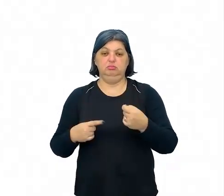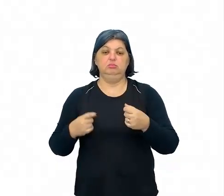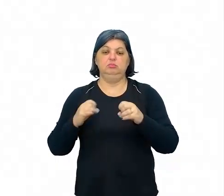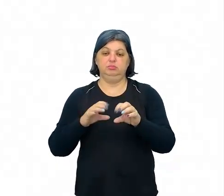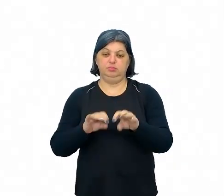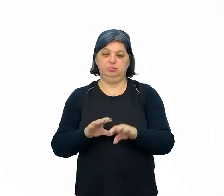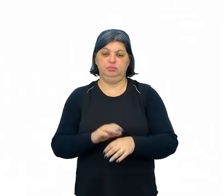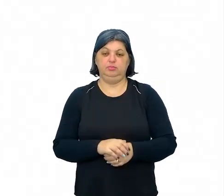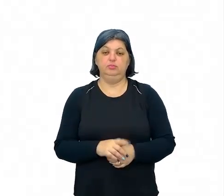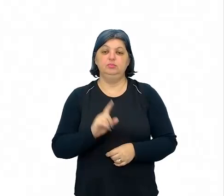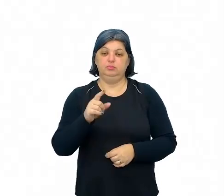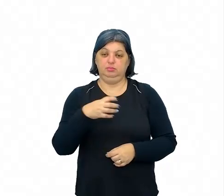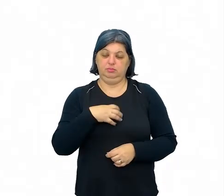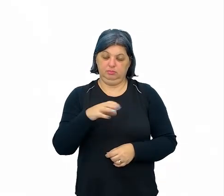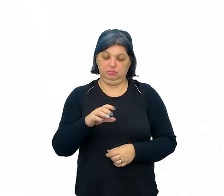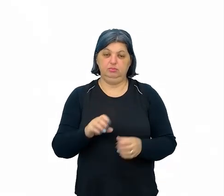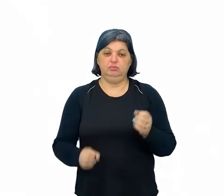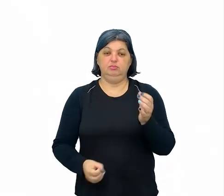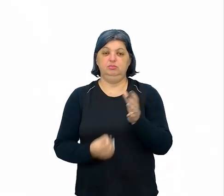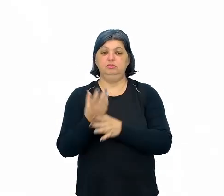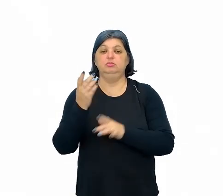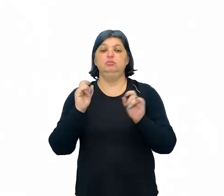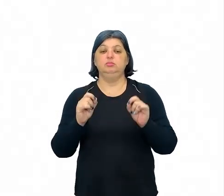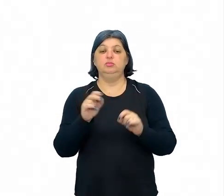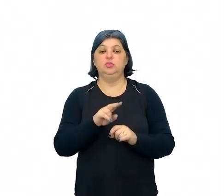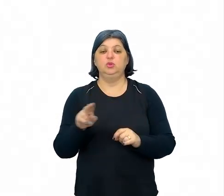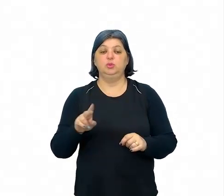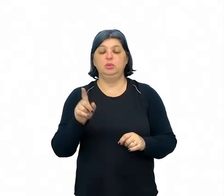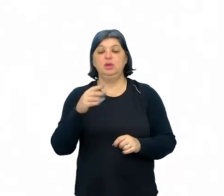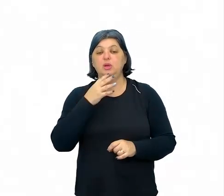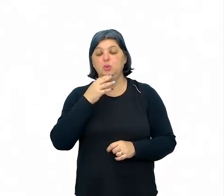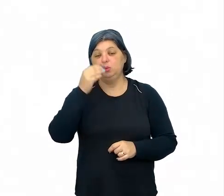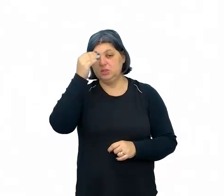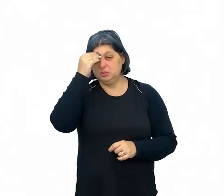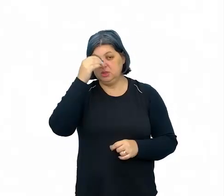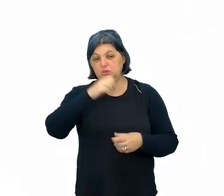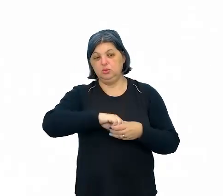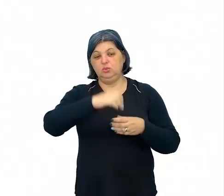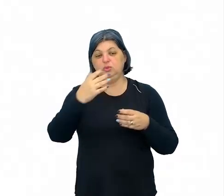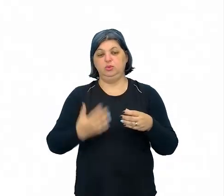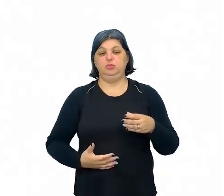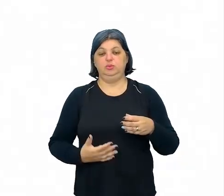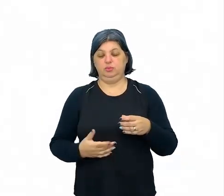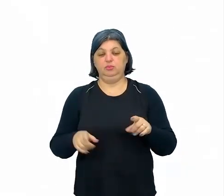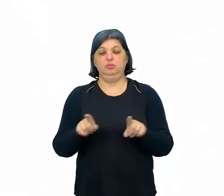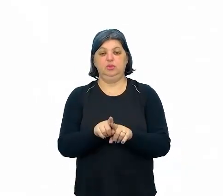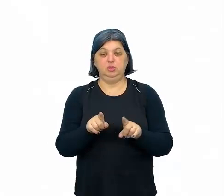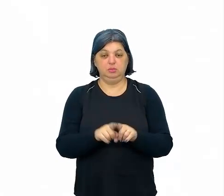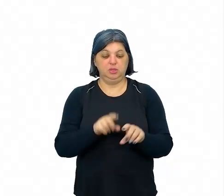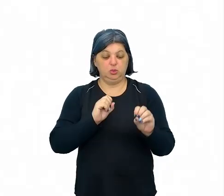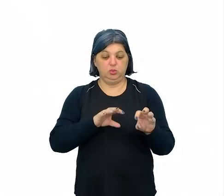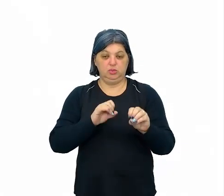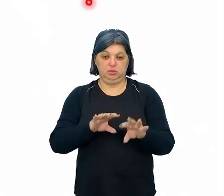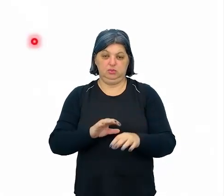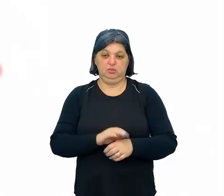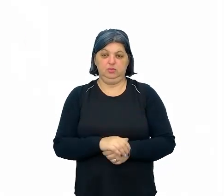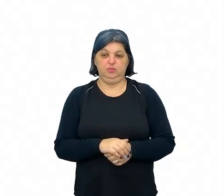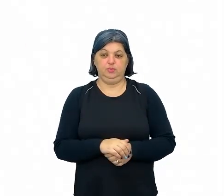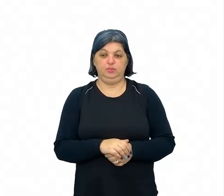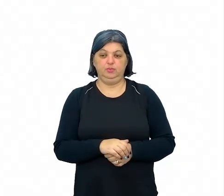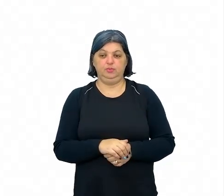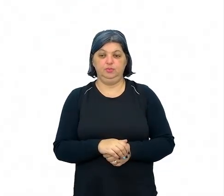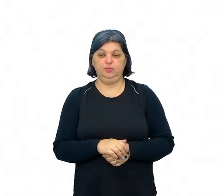aí sim, assim, né, que surge o que chamamos de conhecimento do conteúdo e do ensino, tá?